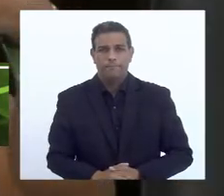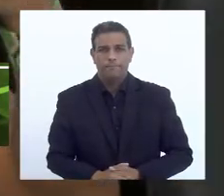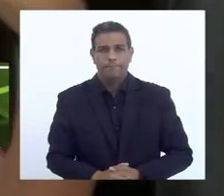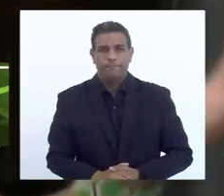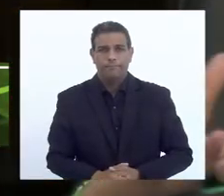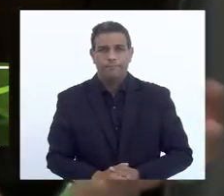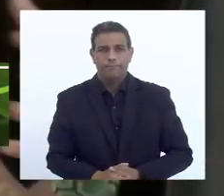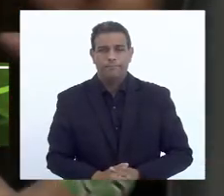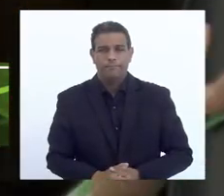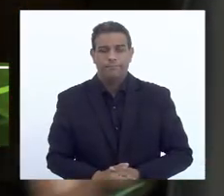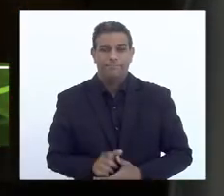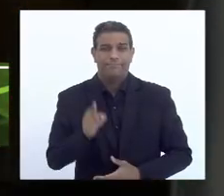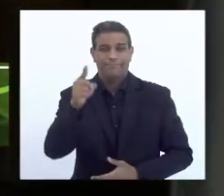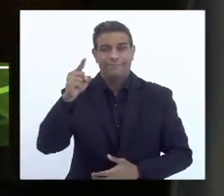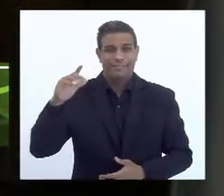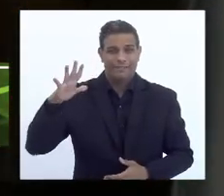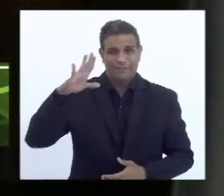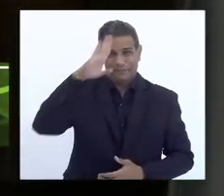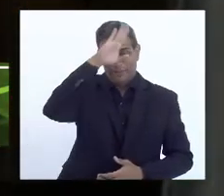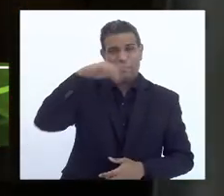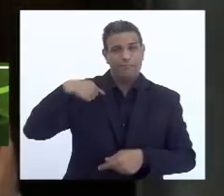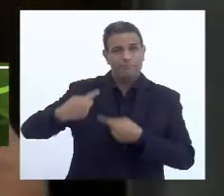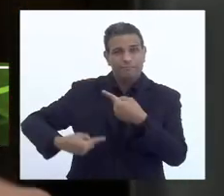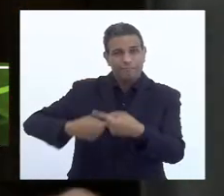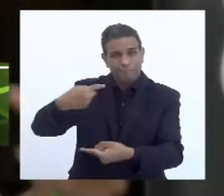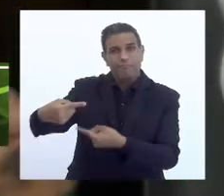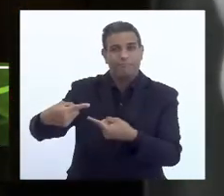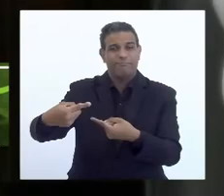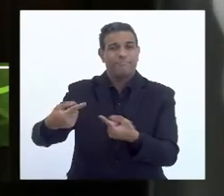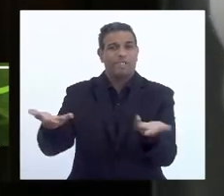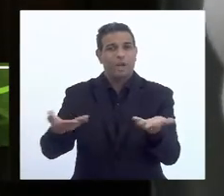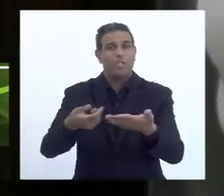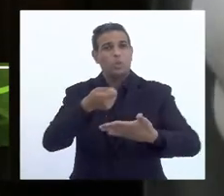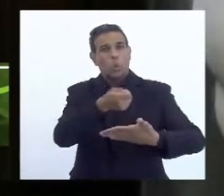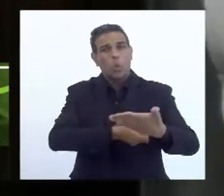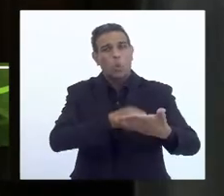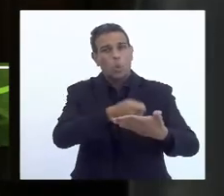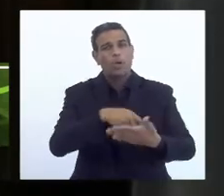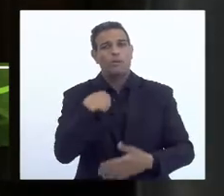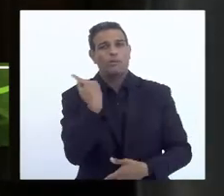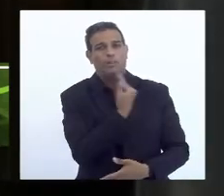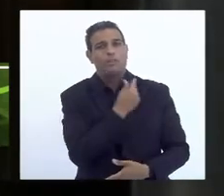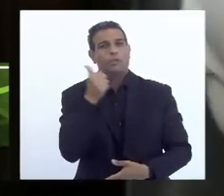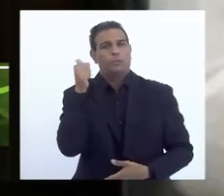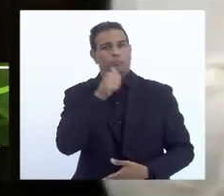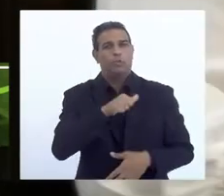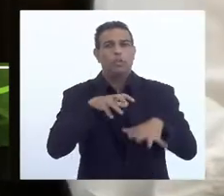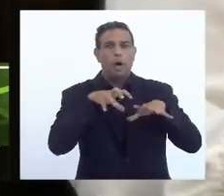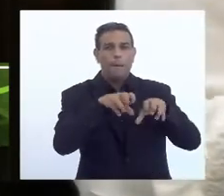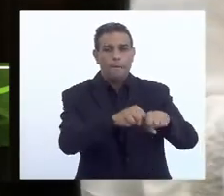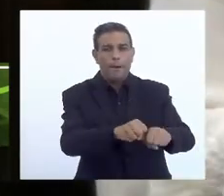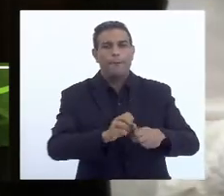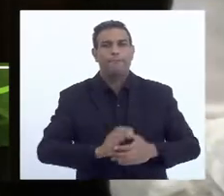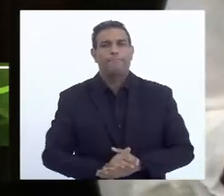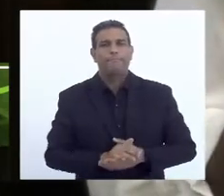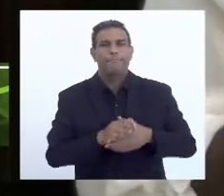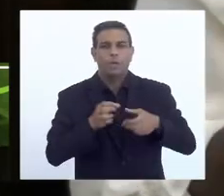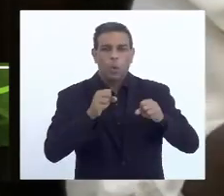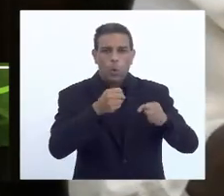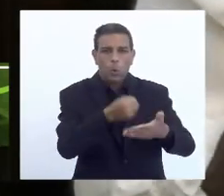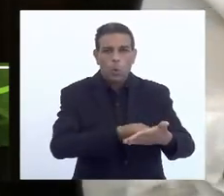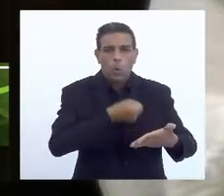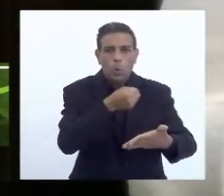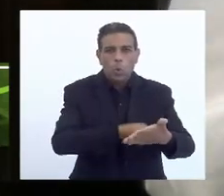é um fenômeno, ele e o bolsonarismo, também em resposta ao avanço das lutas que nós, mulheres, encampamos. Avancemos, vamos